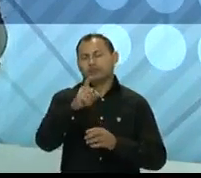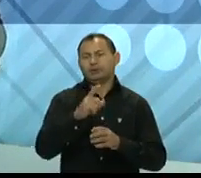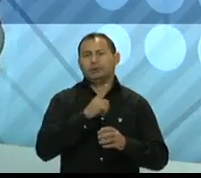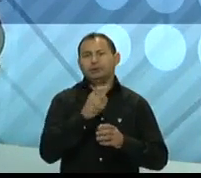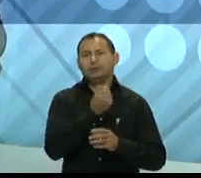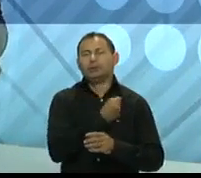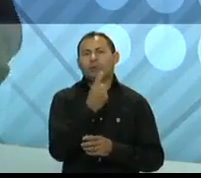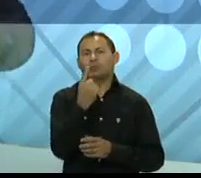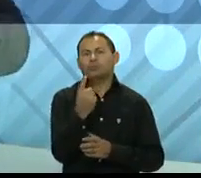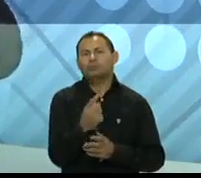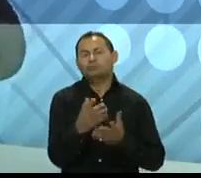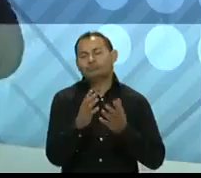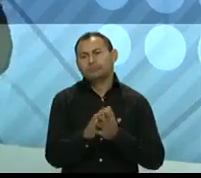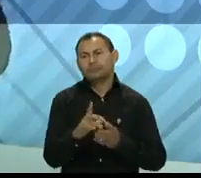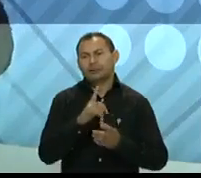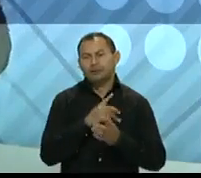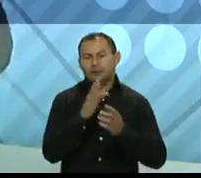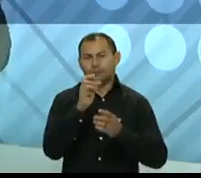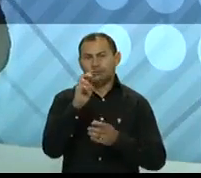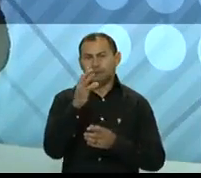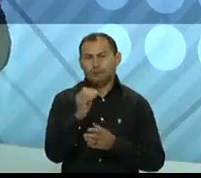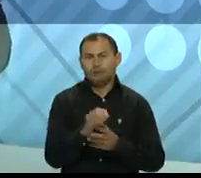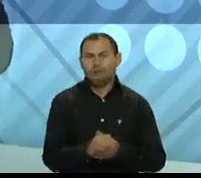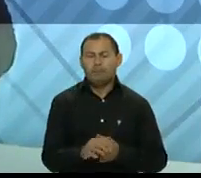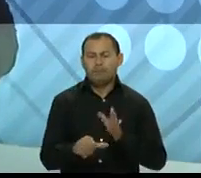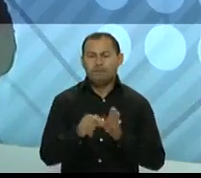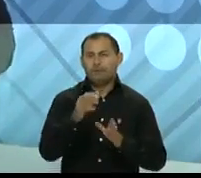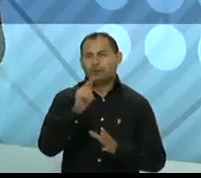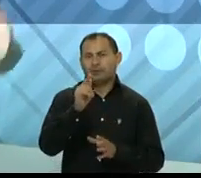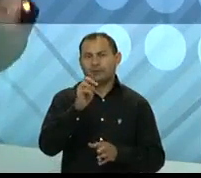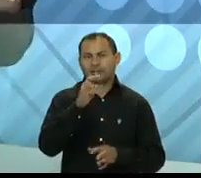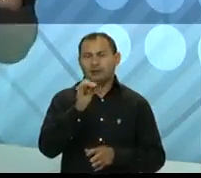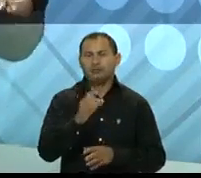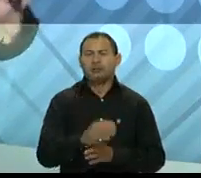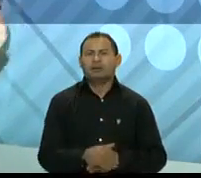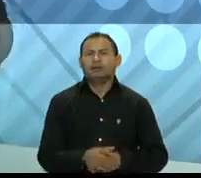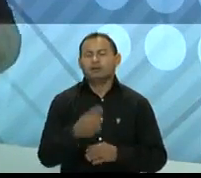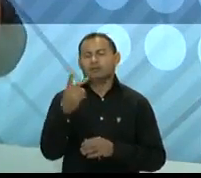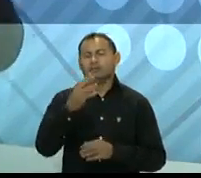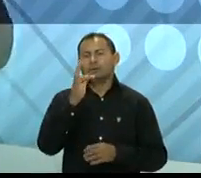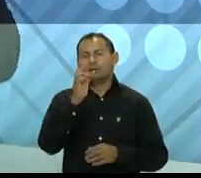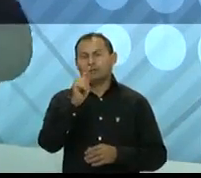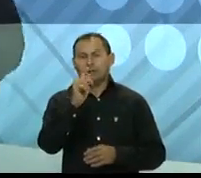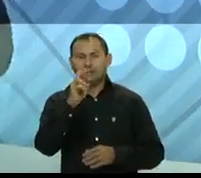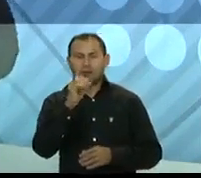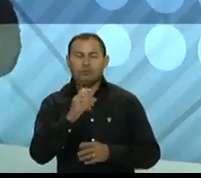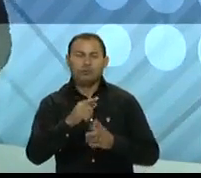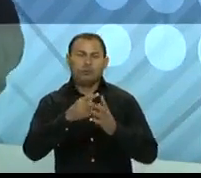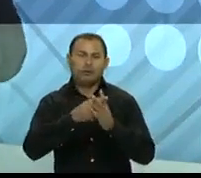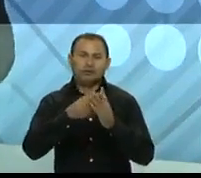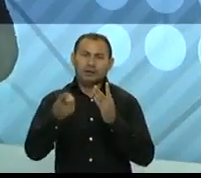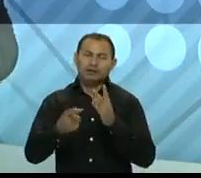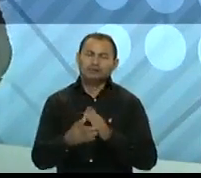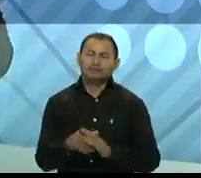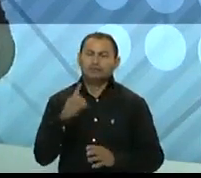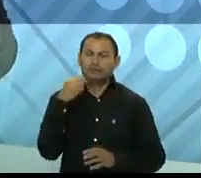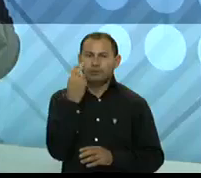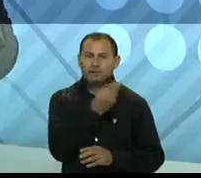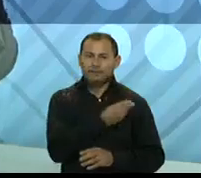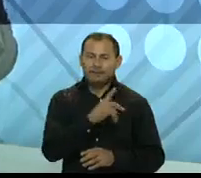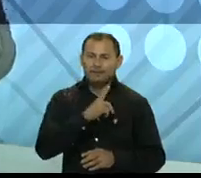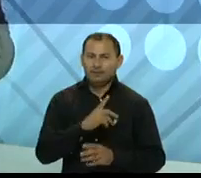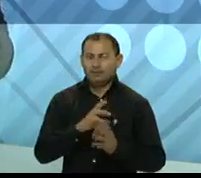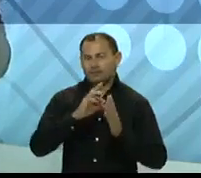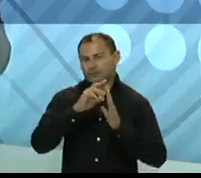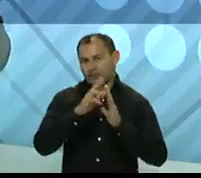tem o número 1. Então, a gente tem uma função do primeiro grau. Função do segundo grau ou função quadrática é aquela que a gente tem